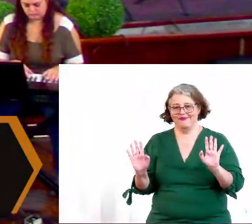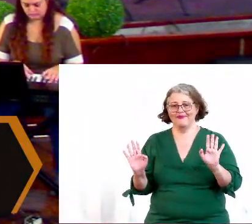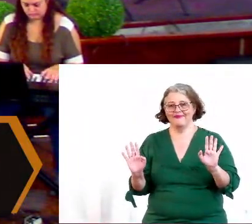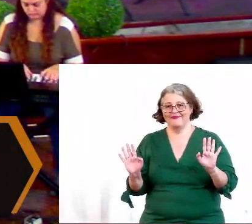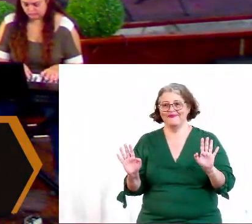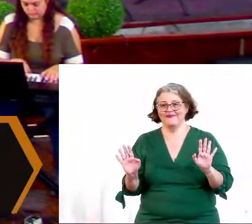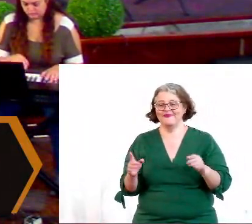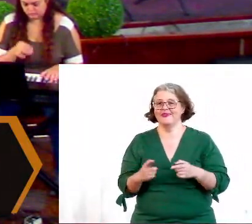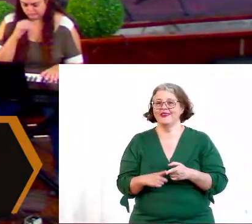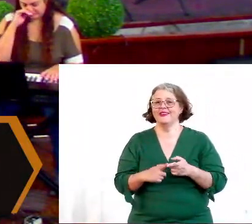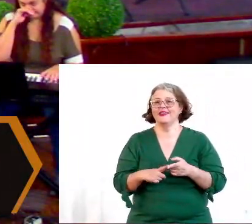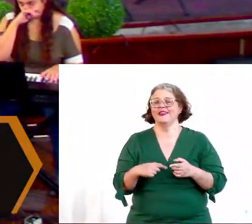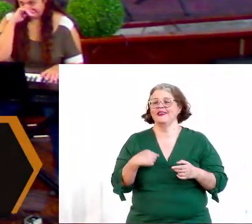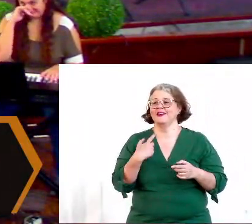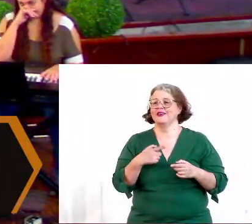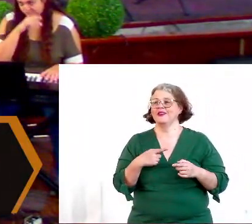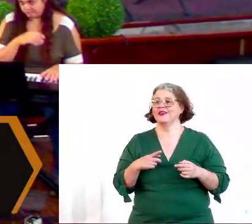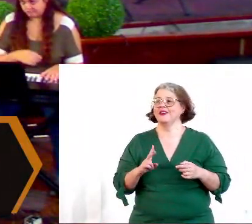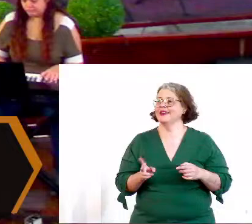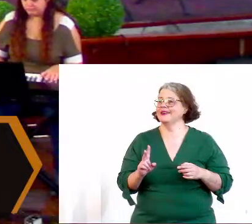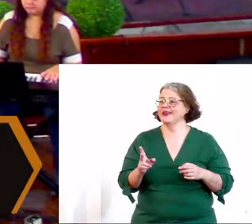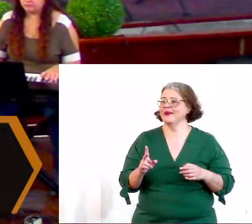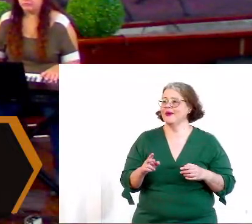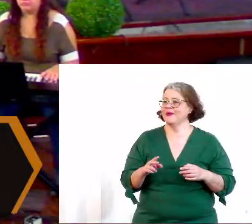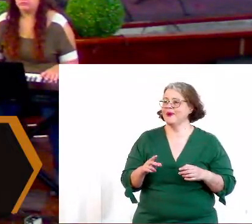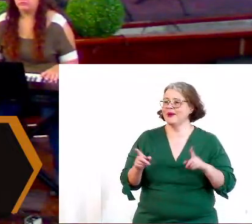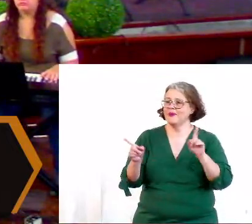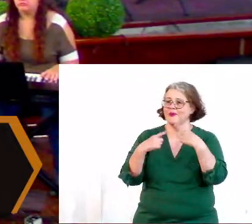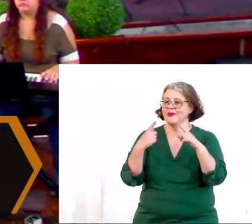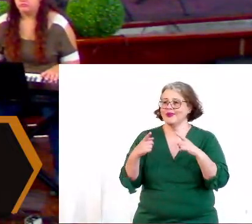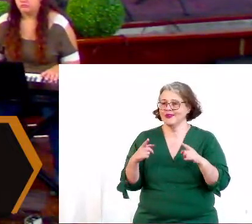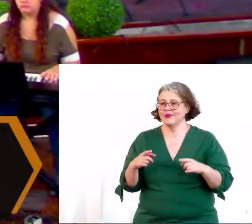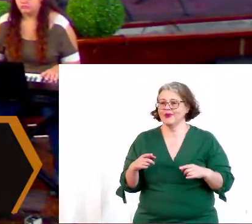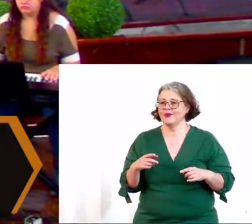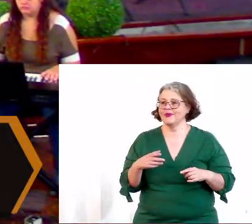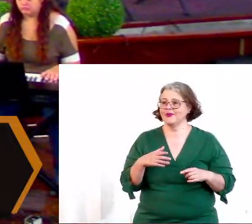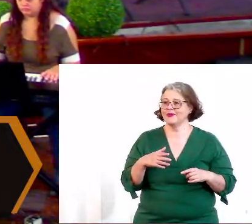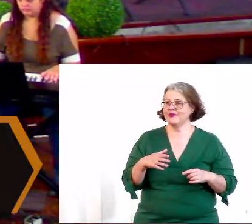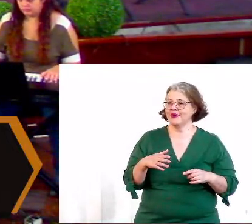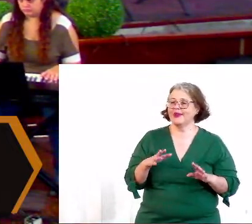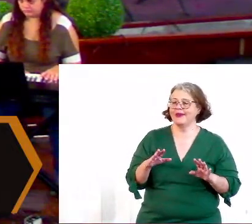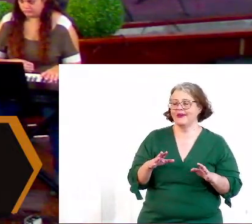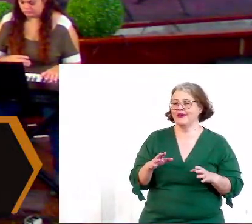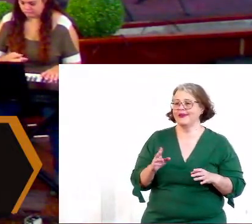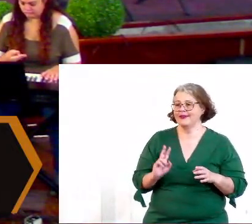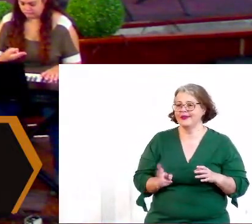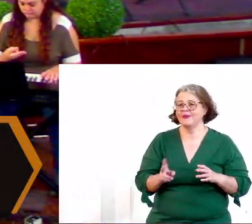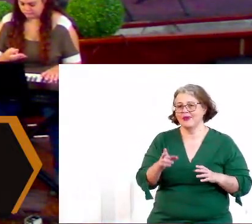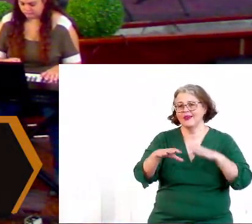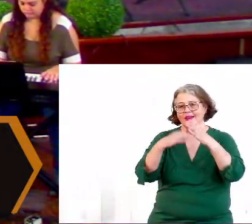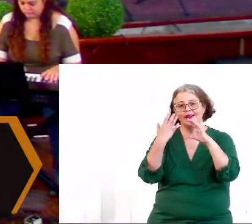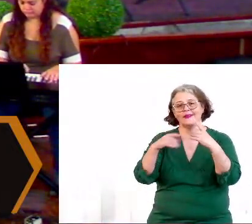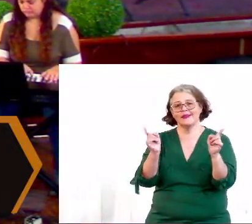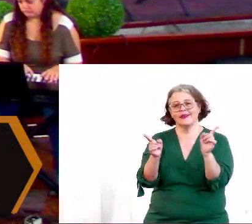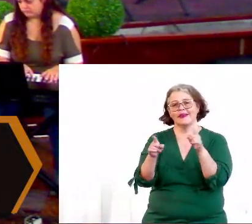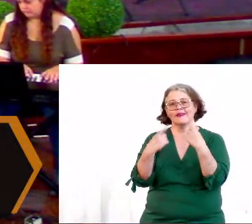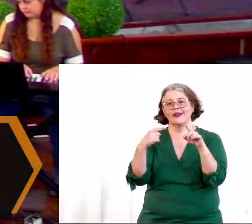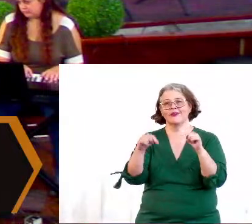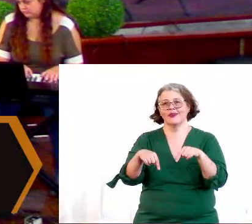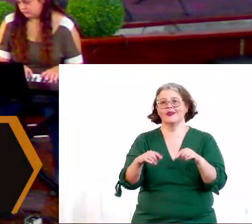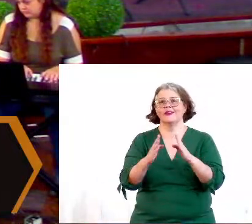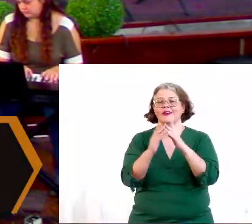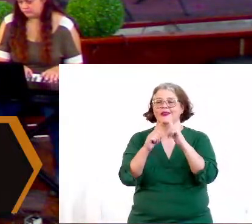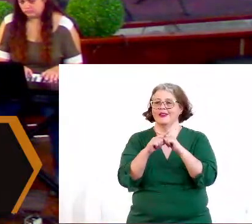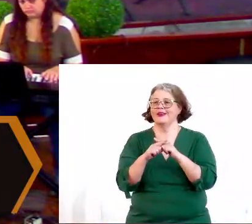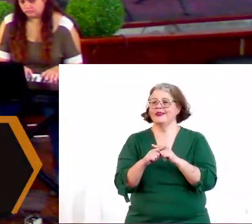música bastante tradicional na nossa igreja, e a última estrofe também cantamos todos juntos. Então, se você tiver dúvida, cante com o coração e cante